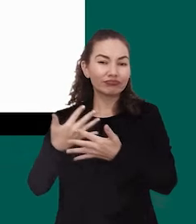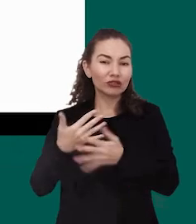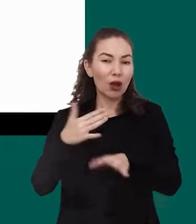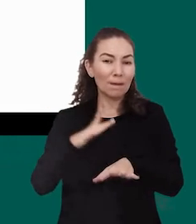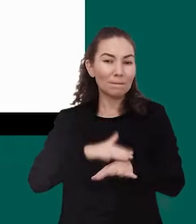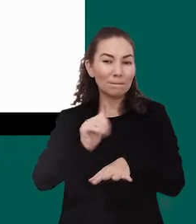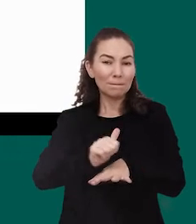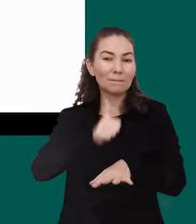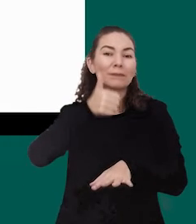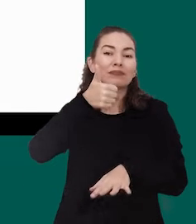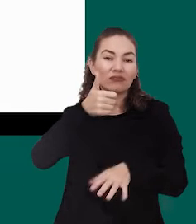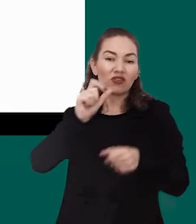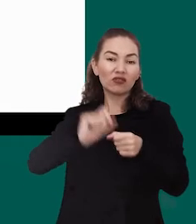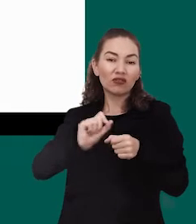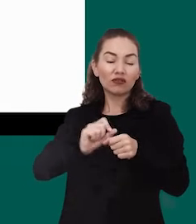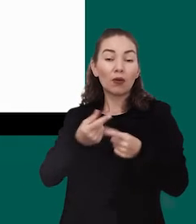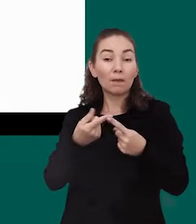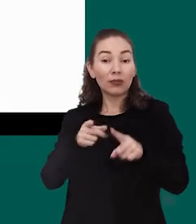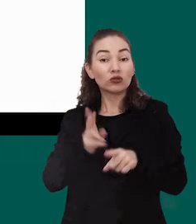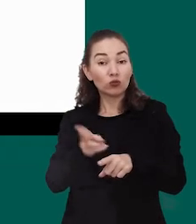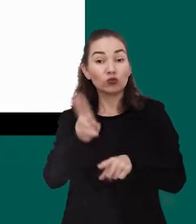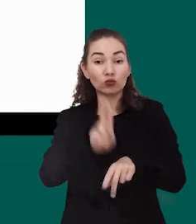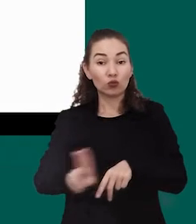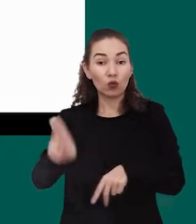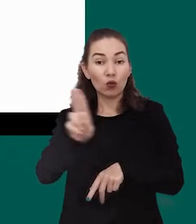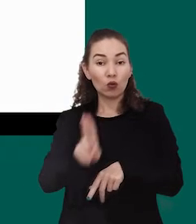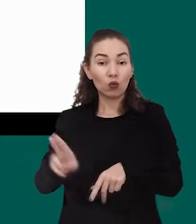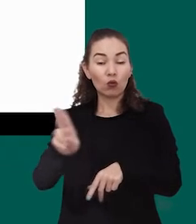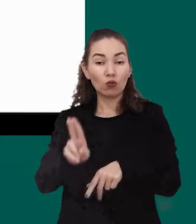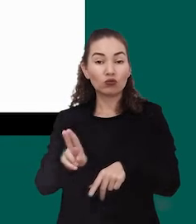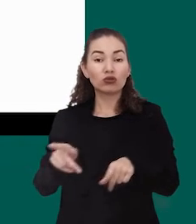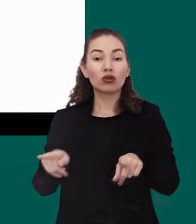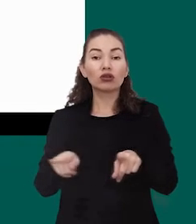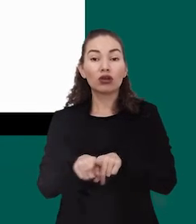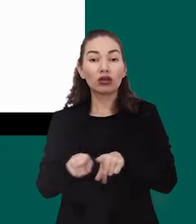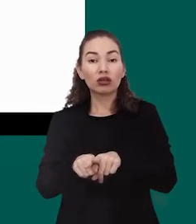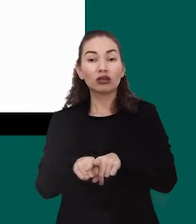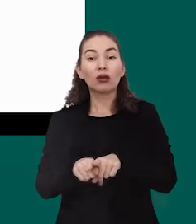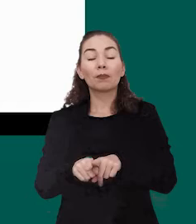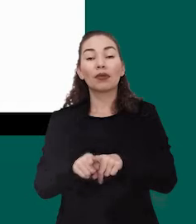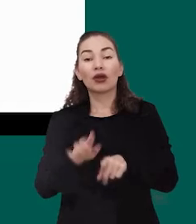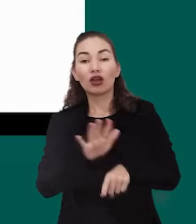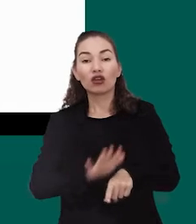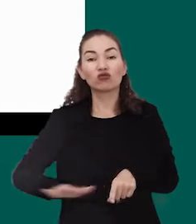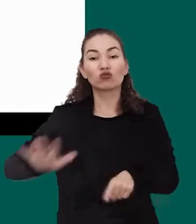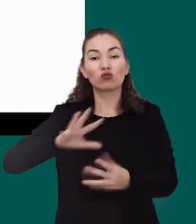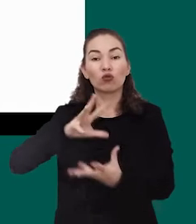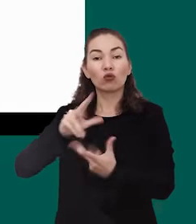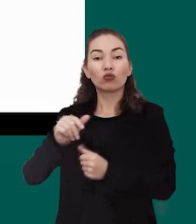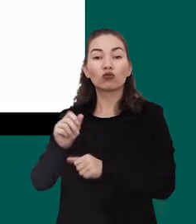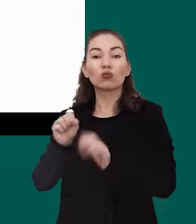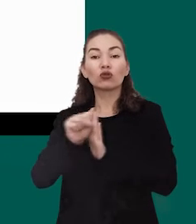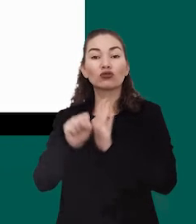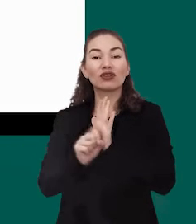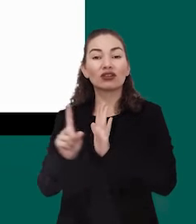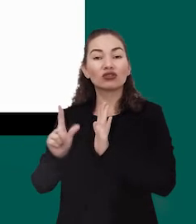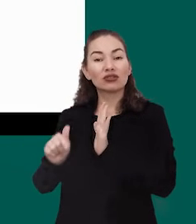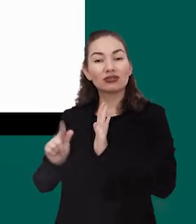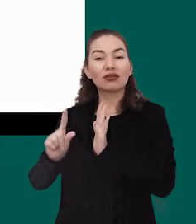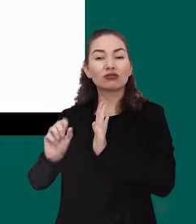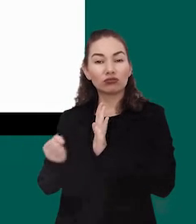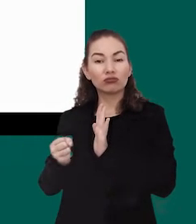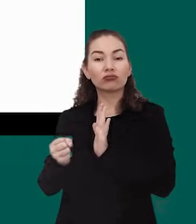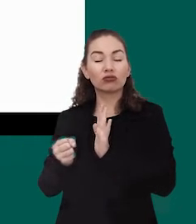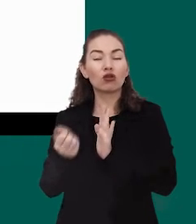rebuscada, foi melhorada, mas ela continuou sendo usada, e inclusive foi ocidentalizada nos séculos 17 e 18. Alguns indivíduos